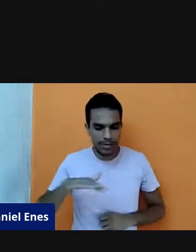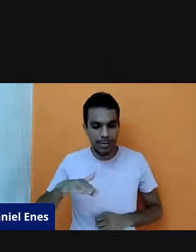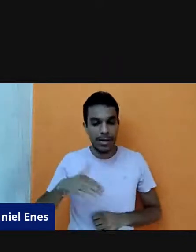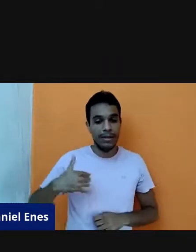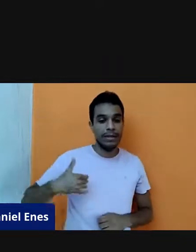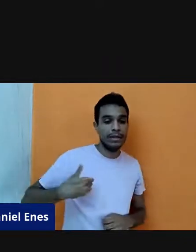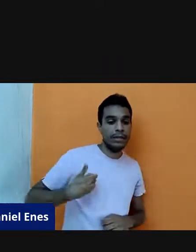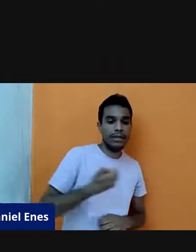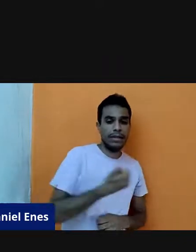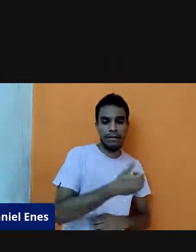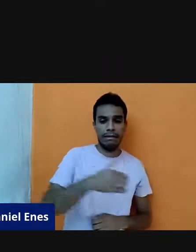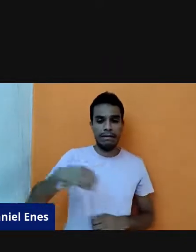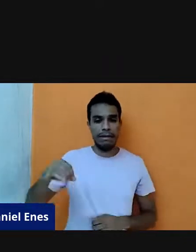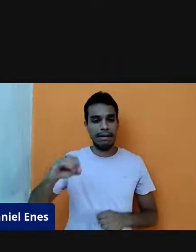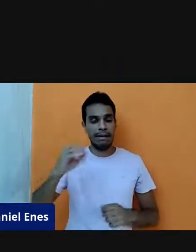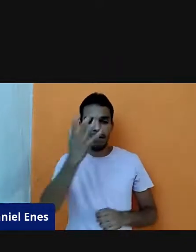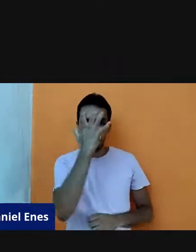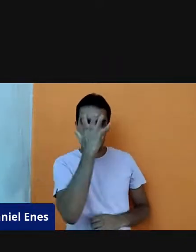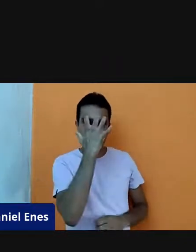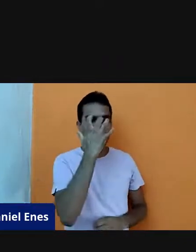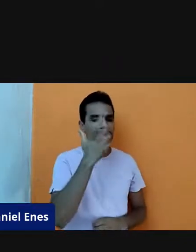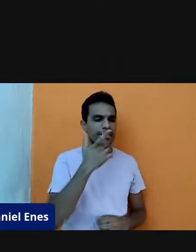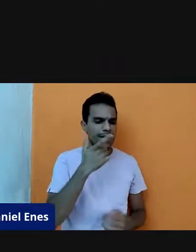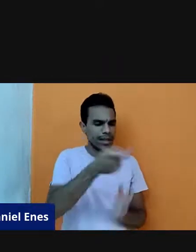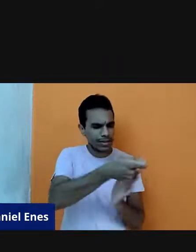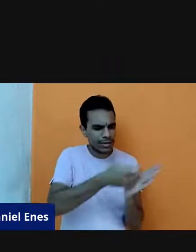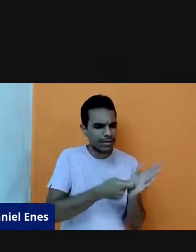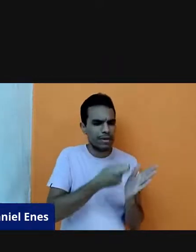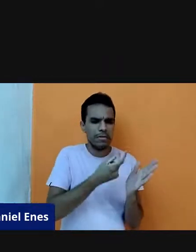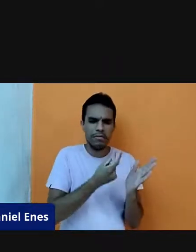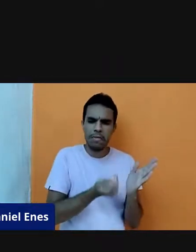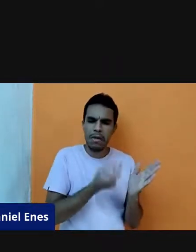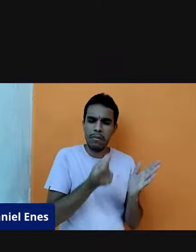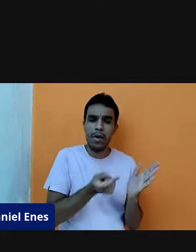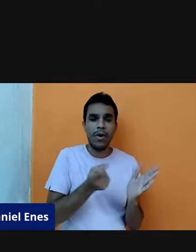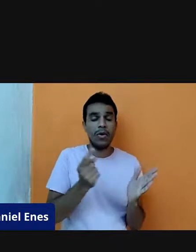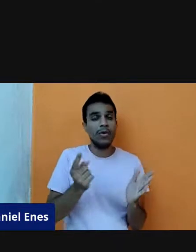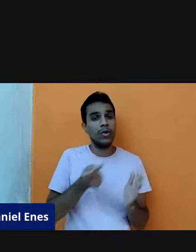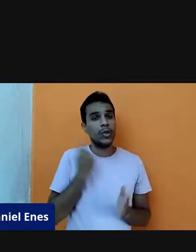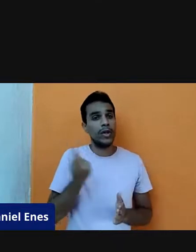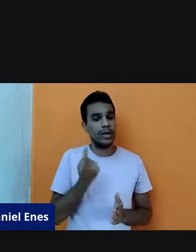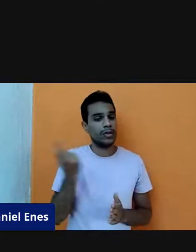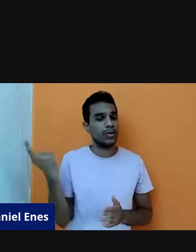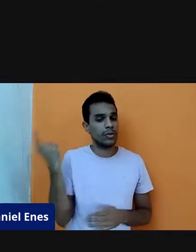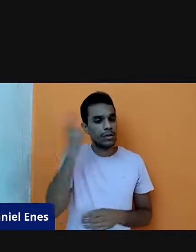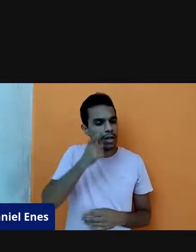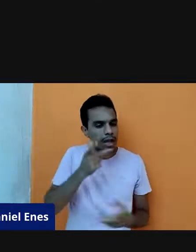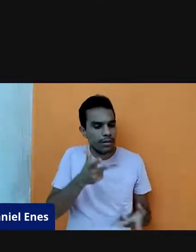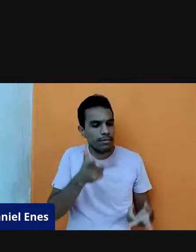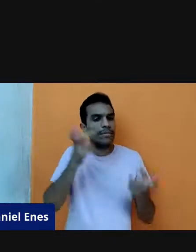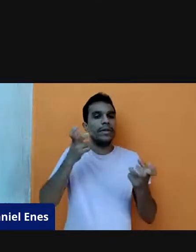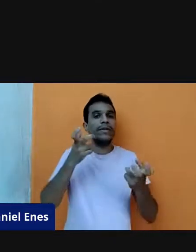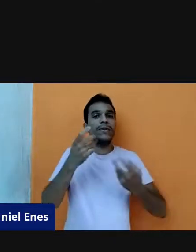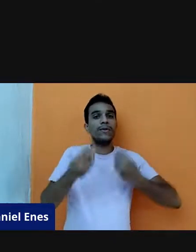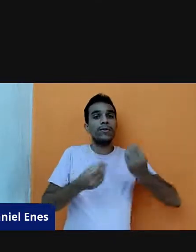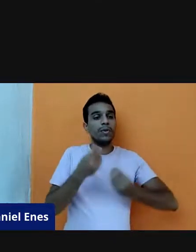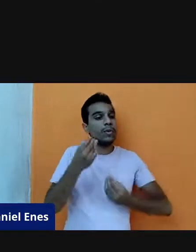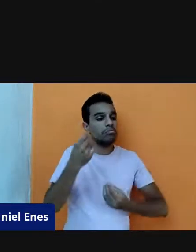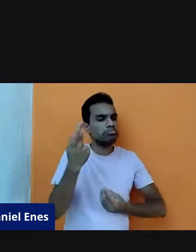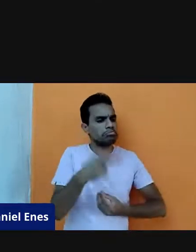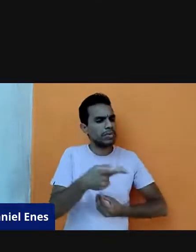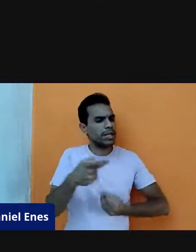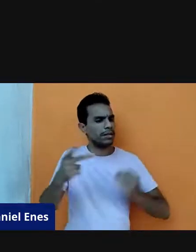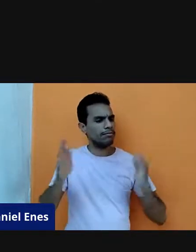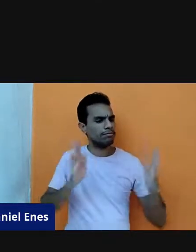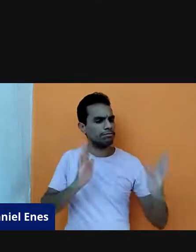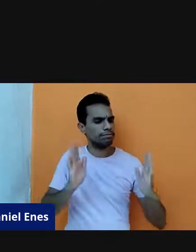onde ela vai escrever durante um bom tempo, a gente consegue ter uma noção de como era essa época, né? De